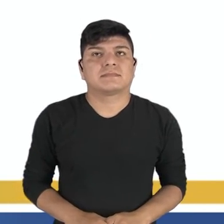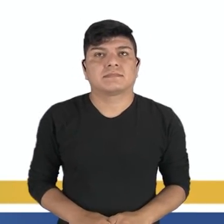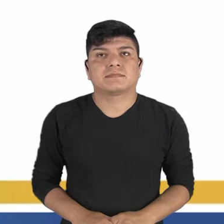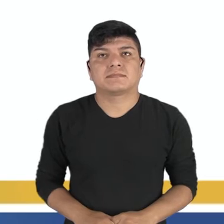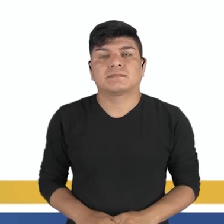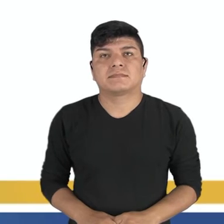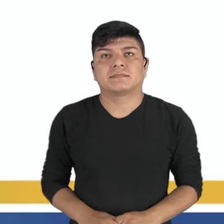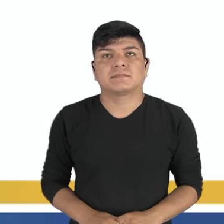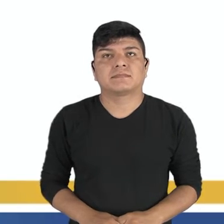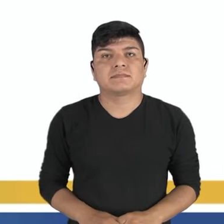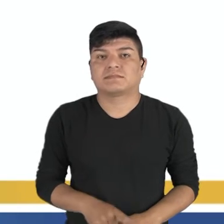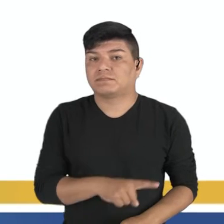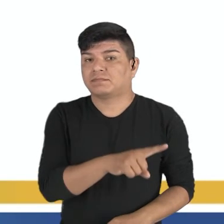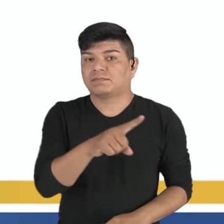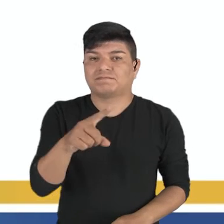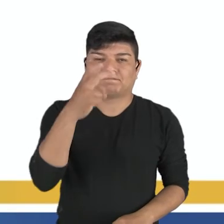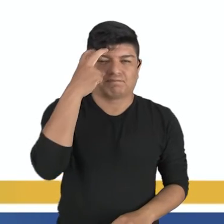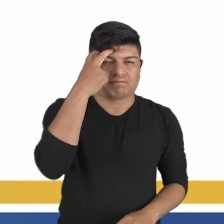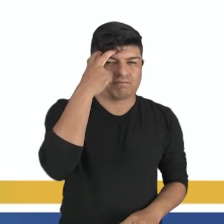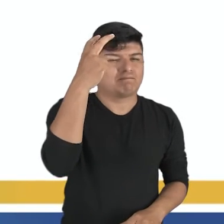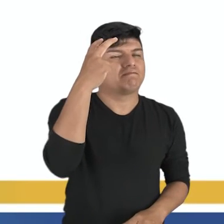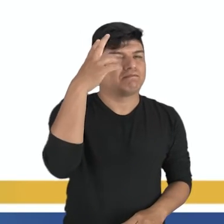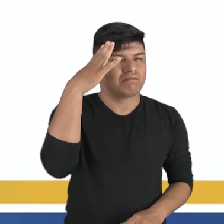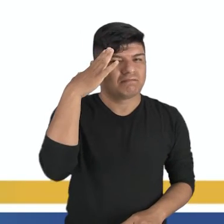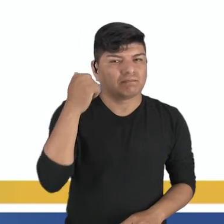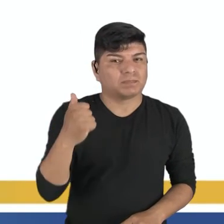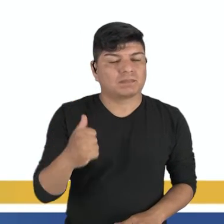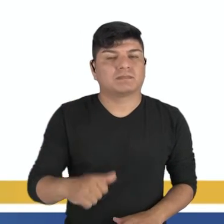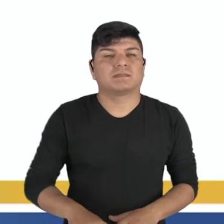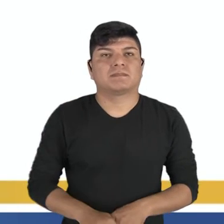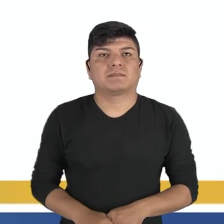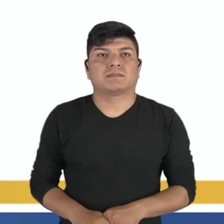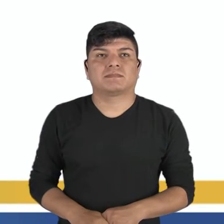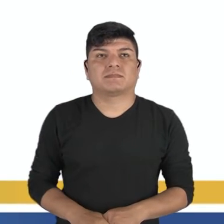so smart. Vocês são muito inteligentes.